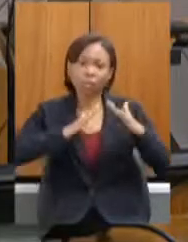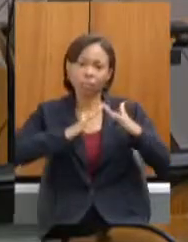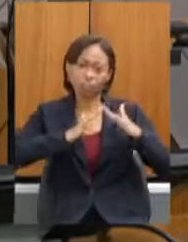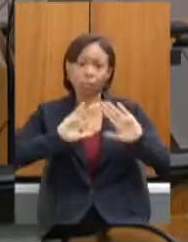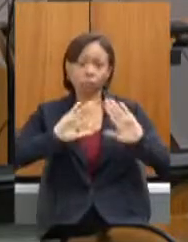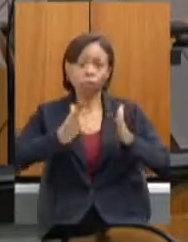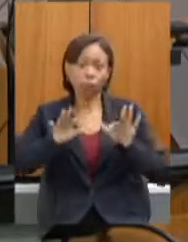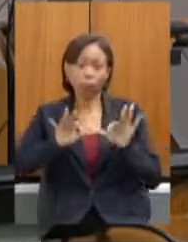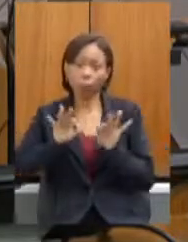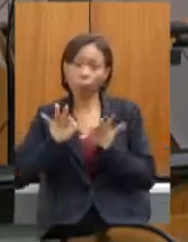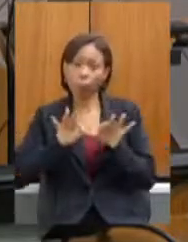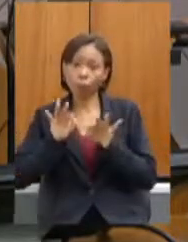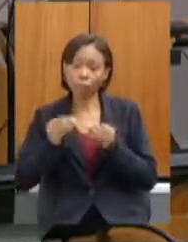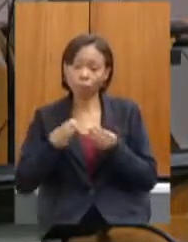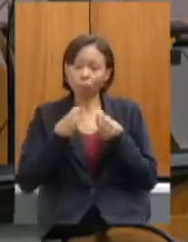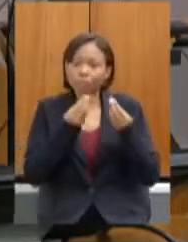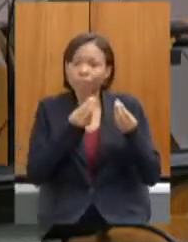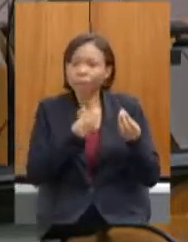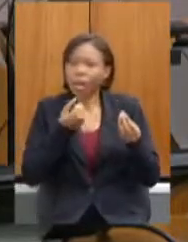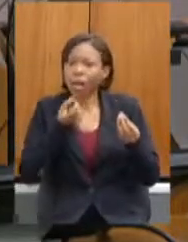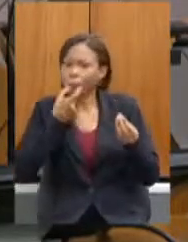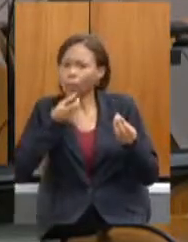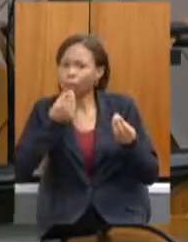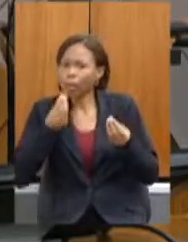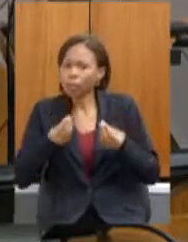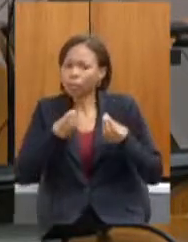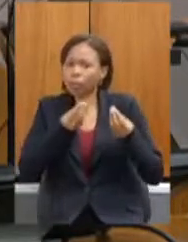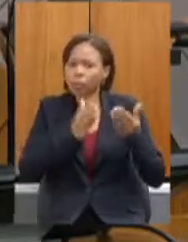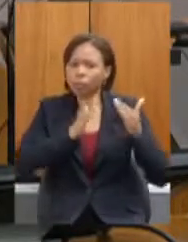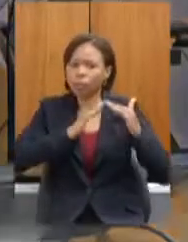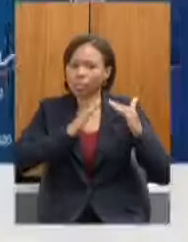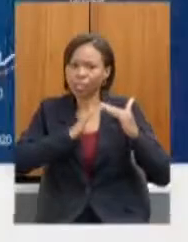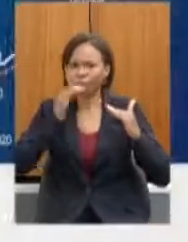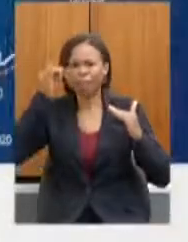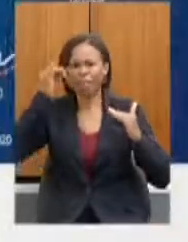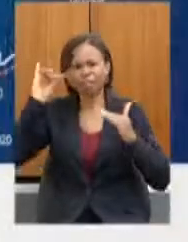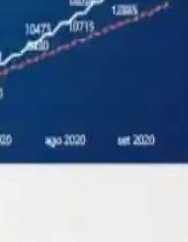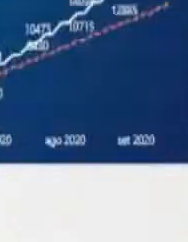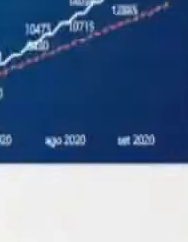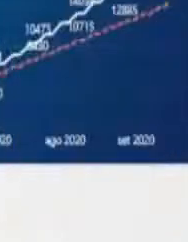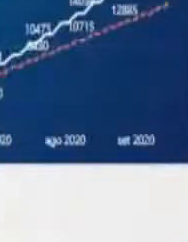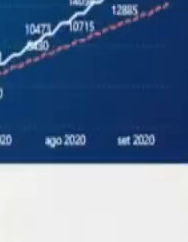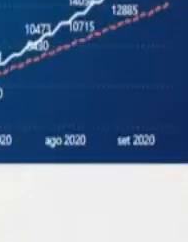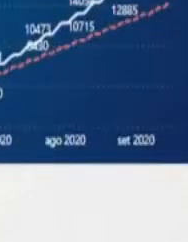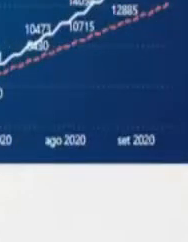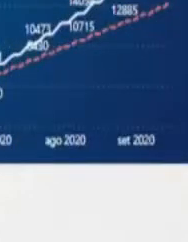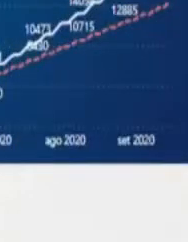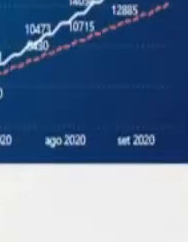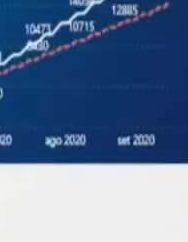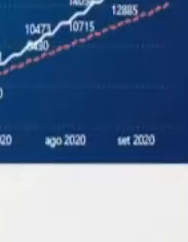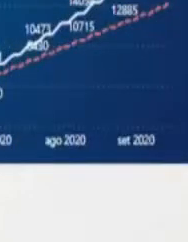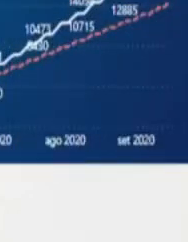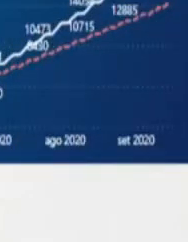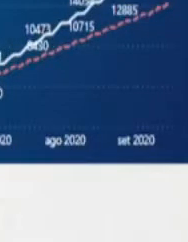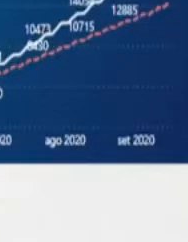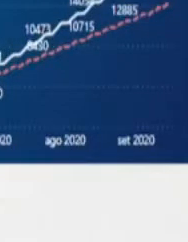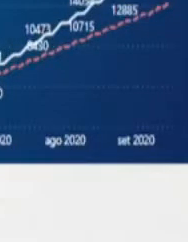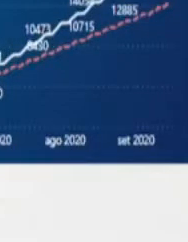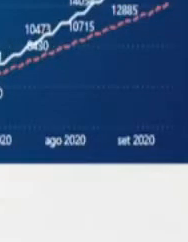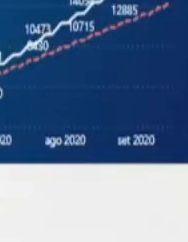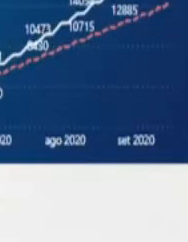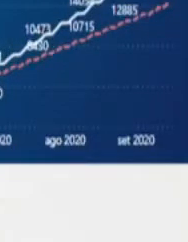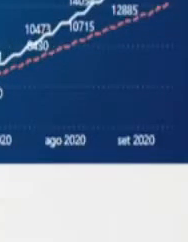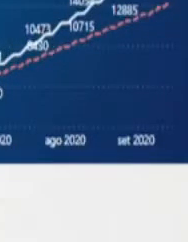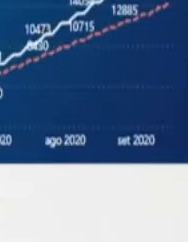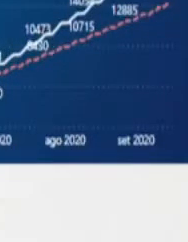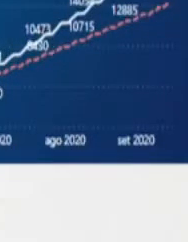entrega de medicamento na casa das pessoas para evitar filas por busca de medicamentos e esse projeto ele permitiu que